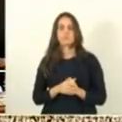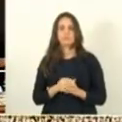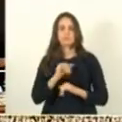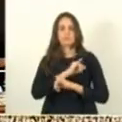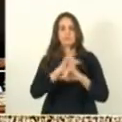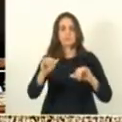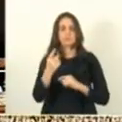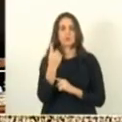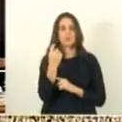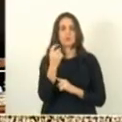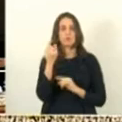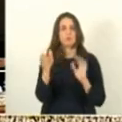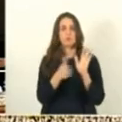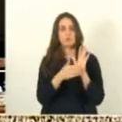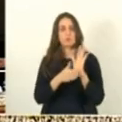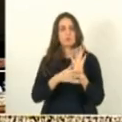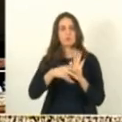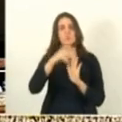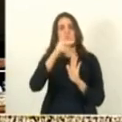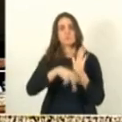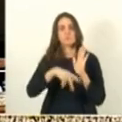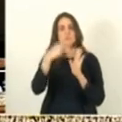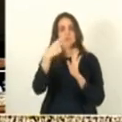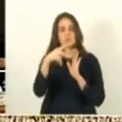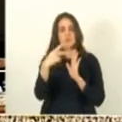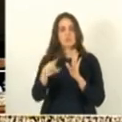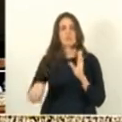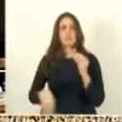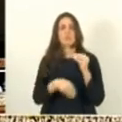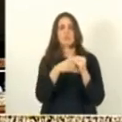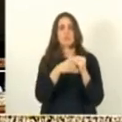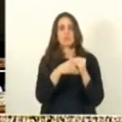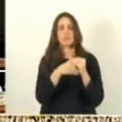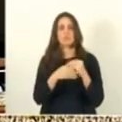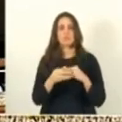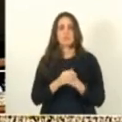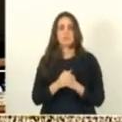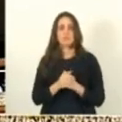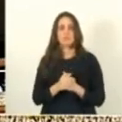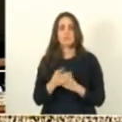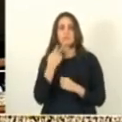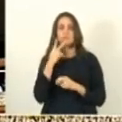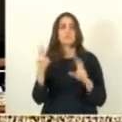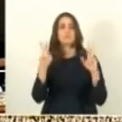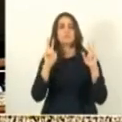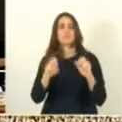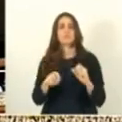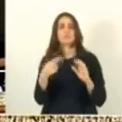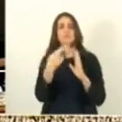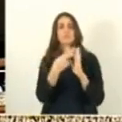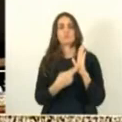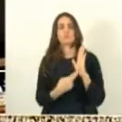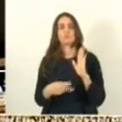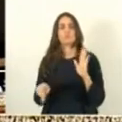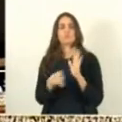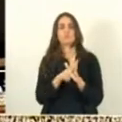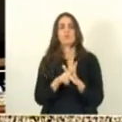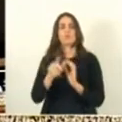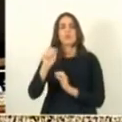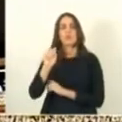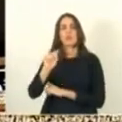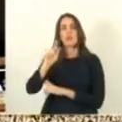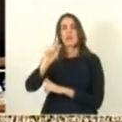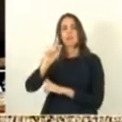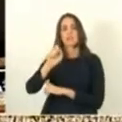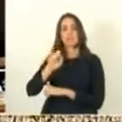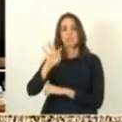item da pauta é a discussão única em regime de urgência do projeto de lei complementar, que dispõe sobre as prerrogativas dos agentes penitenciários e dos